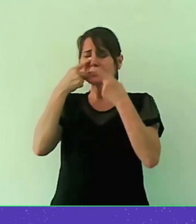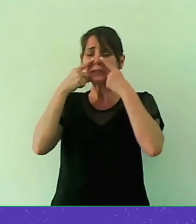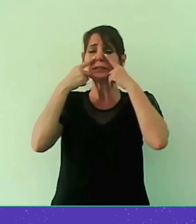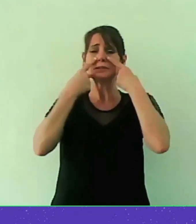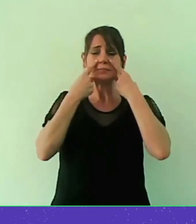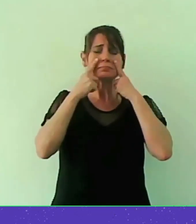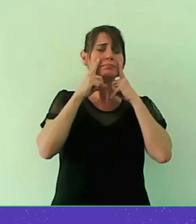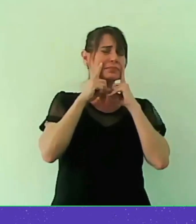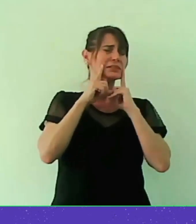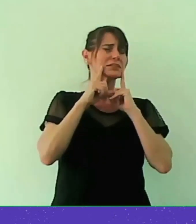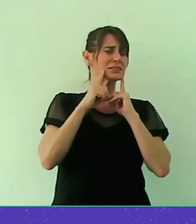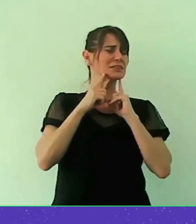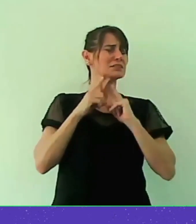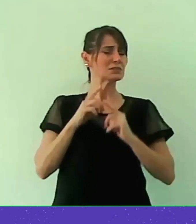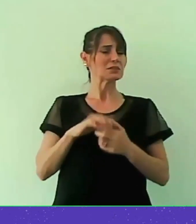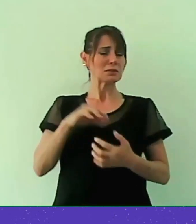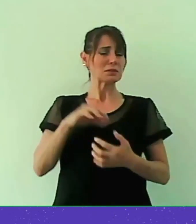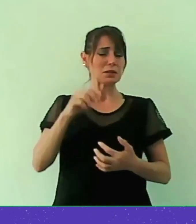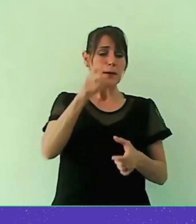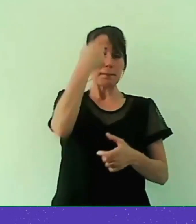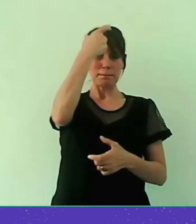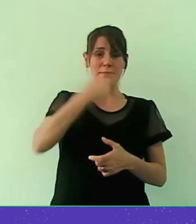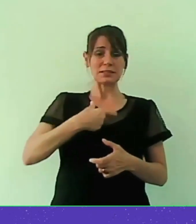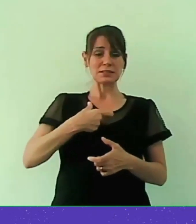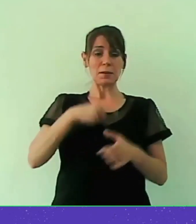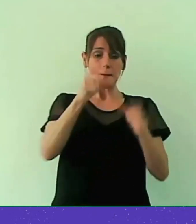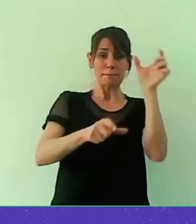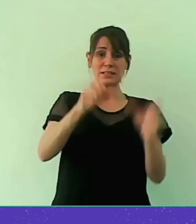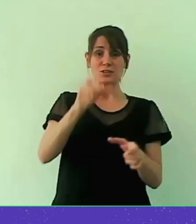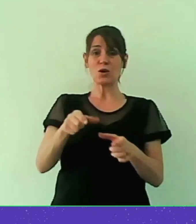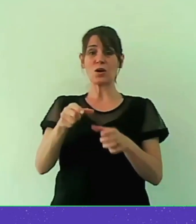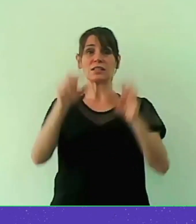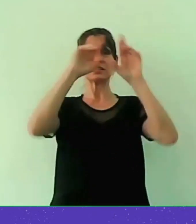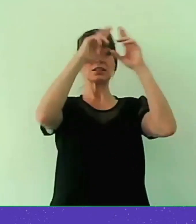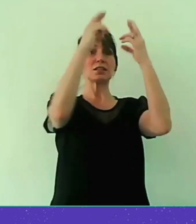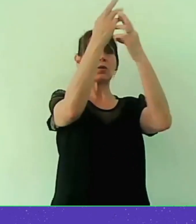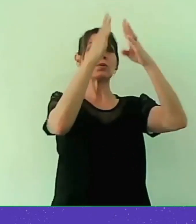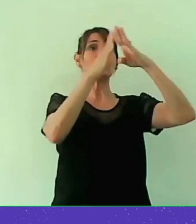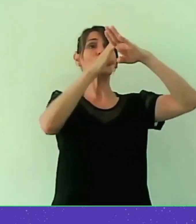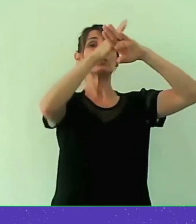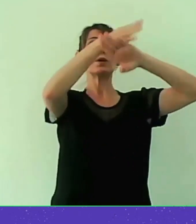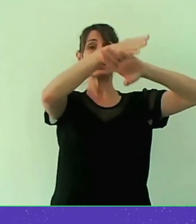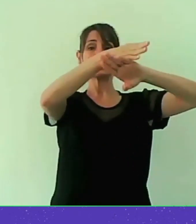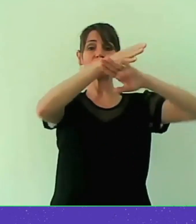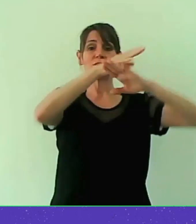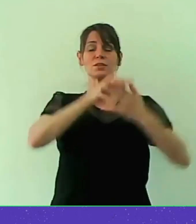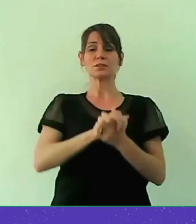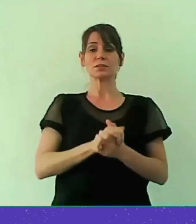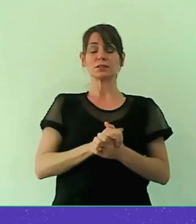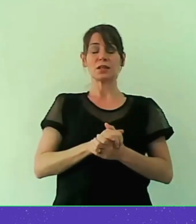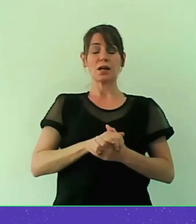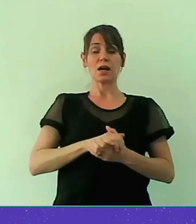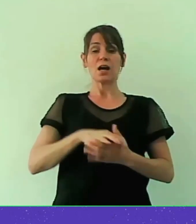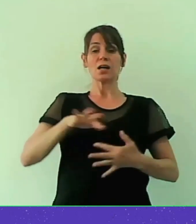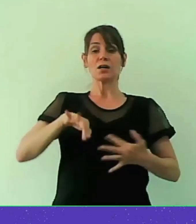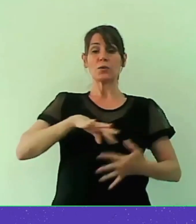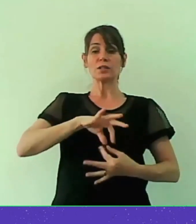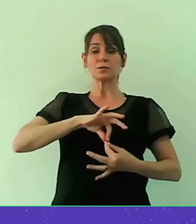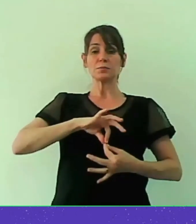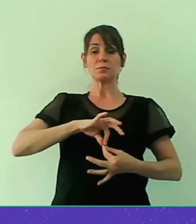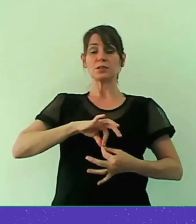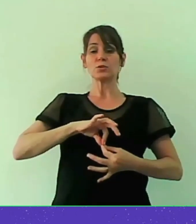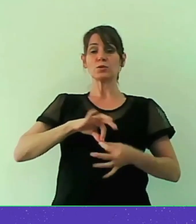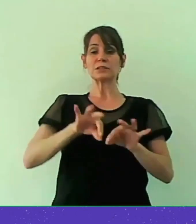são pessoas que entram no reino sendo pobres em espírito.